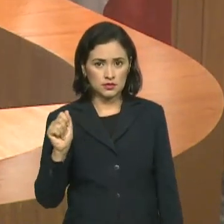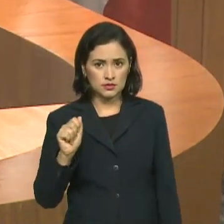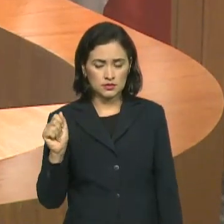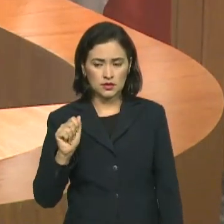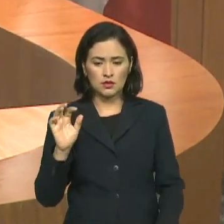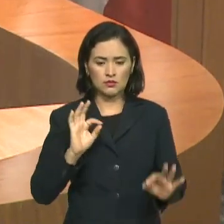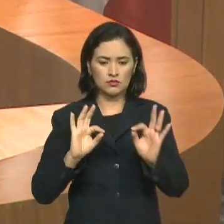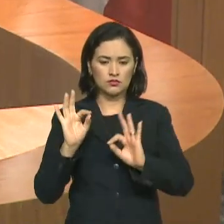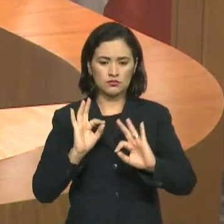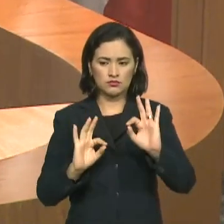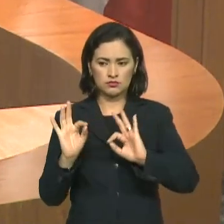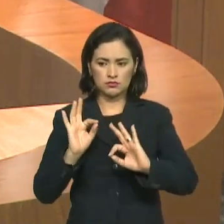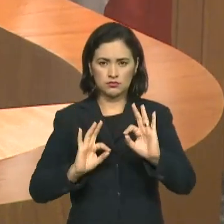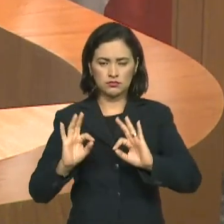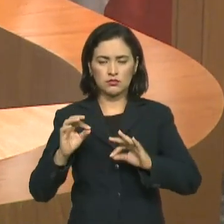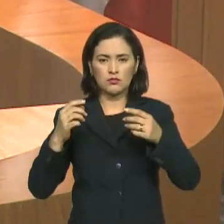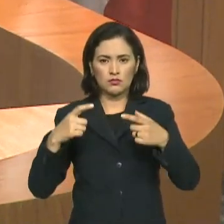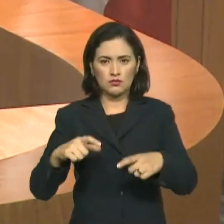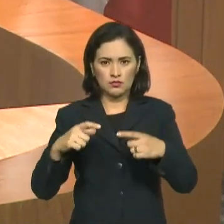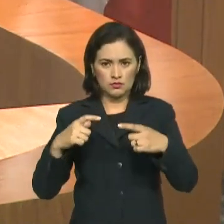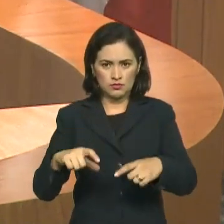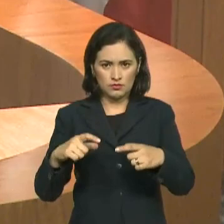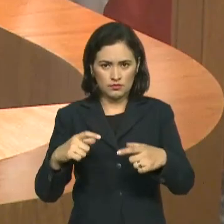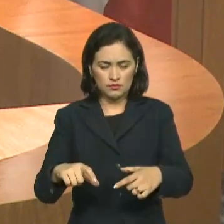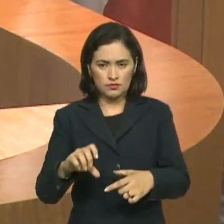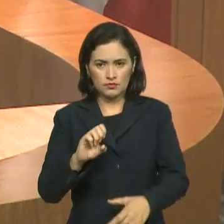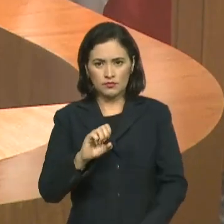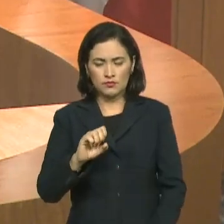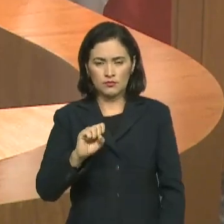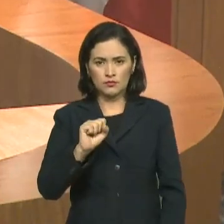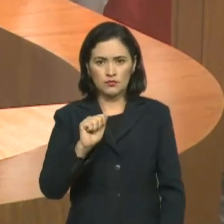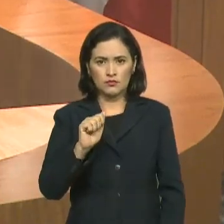que estão organizadas no assentamento em São João do Soto.